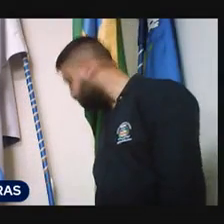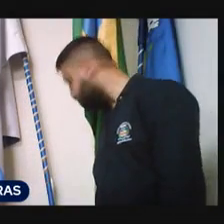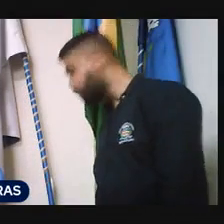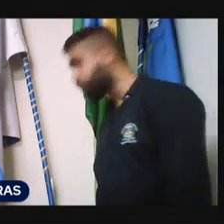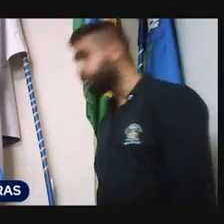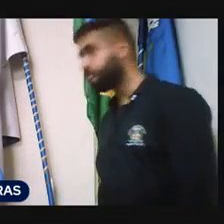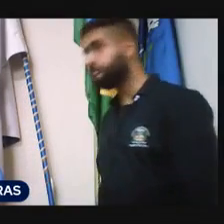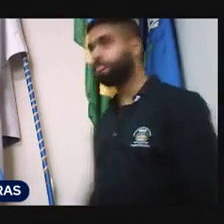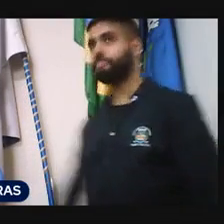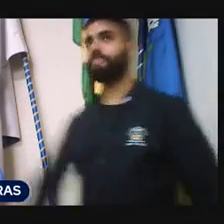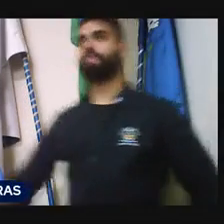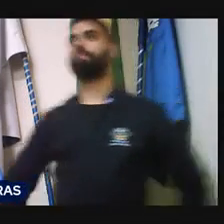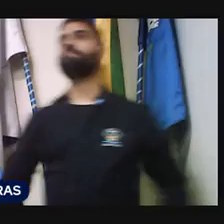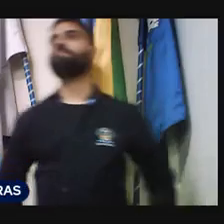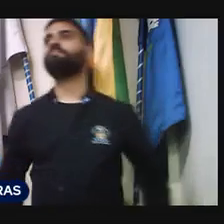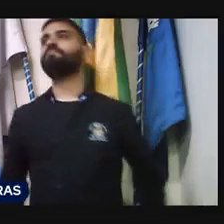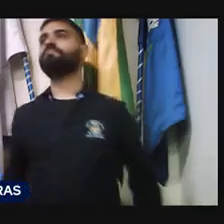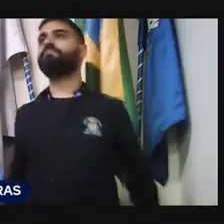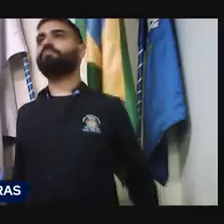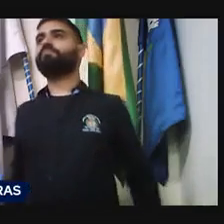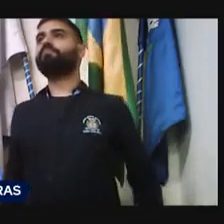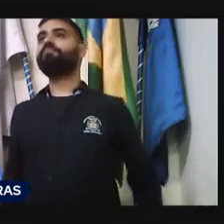E aí